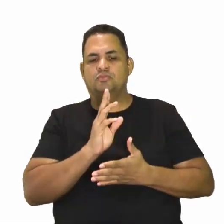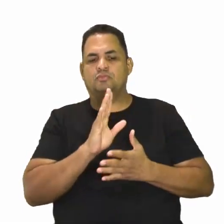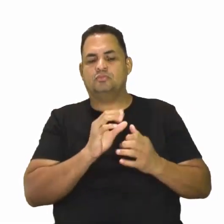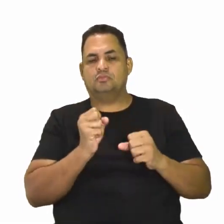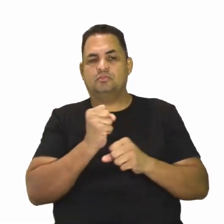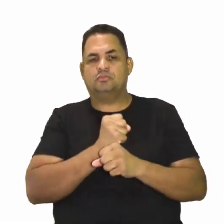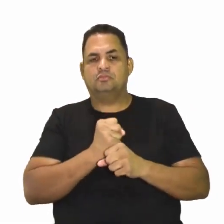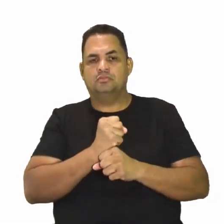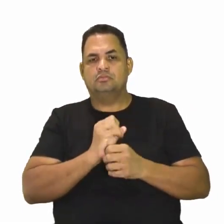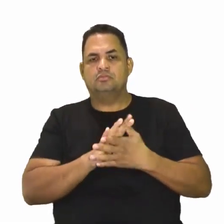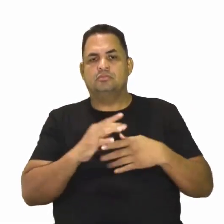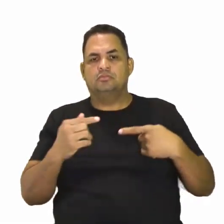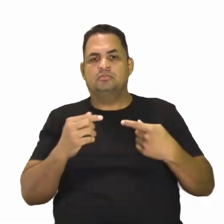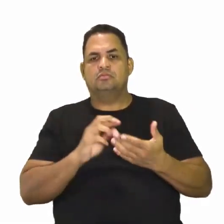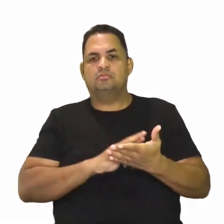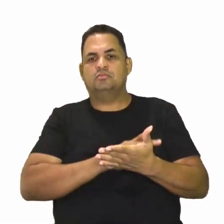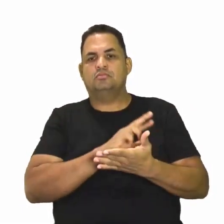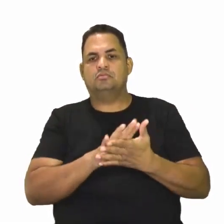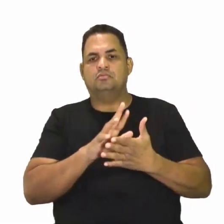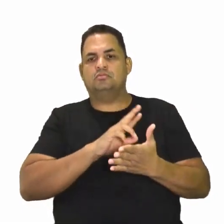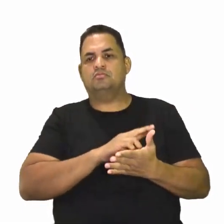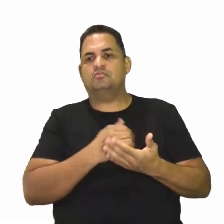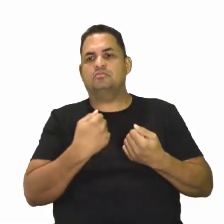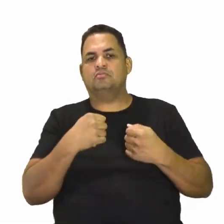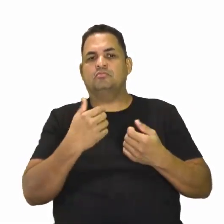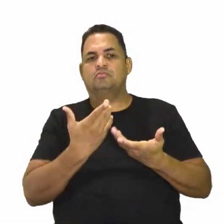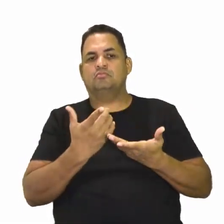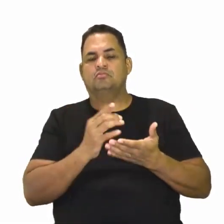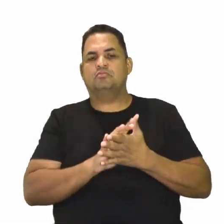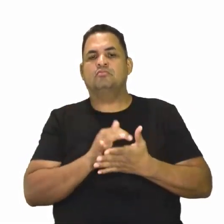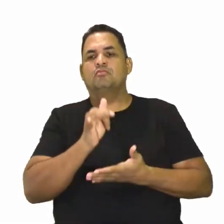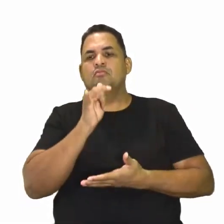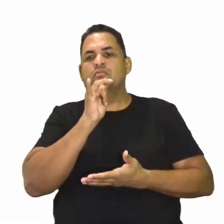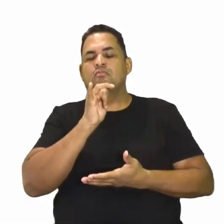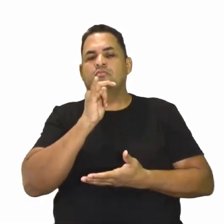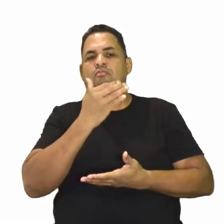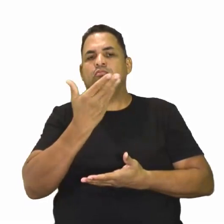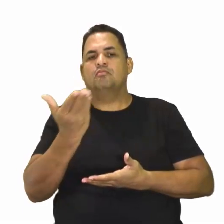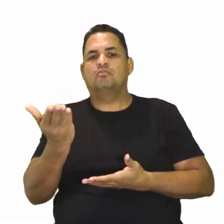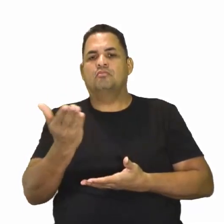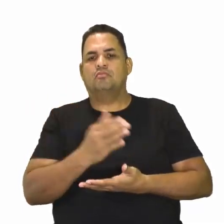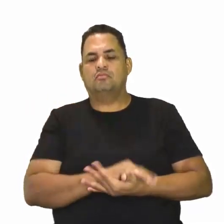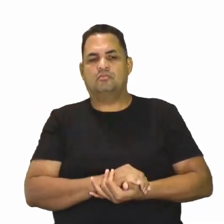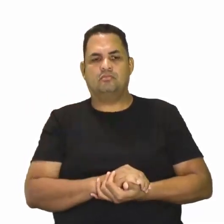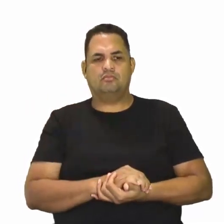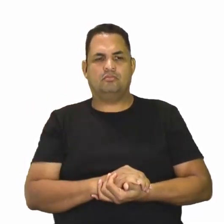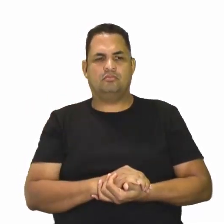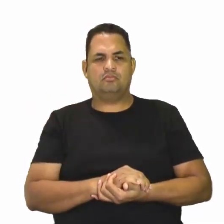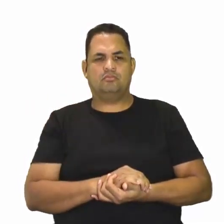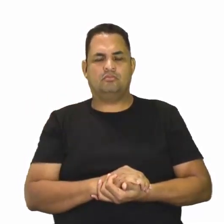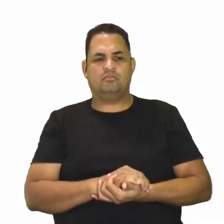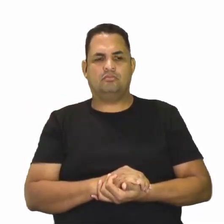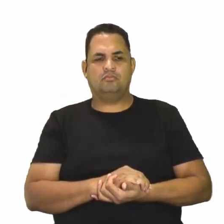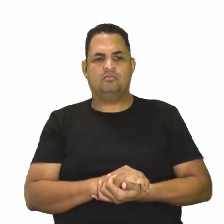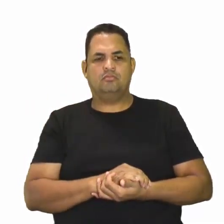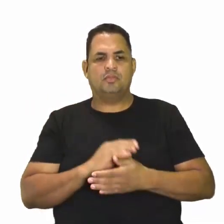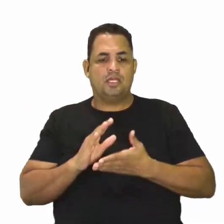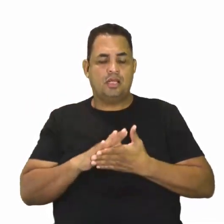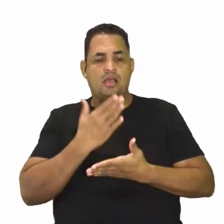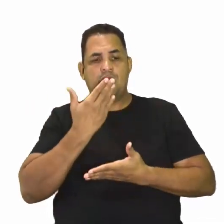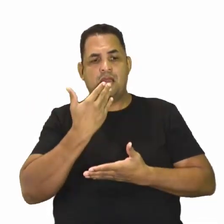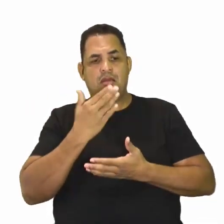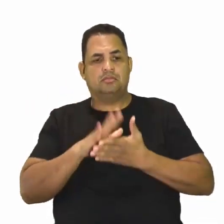em relação ao uso múltiplo das espécies, podemos trazer como exemplo produção de